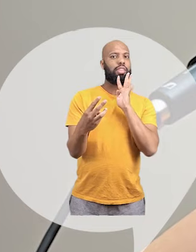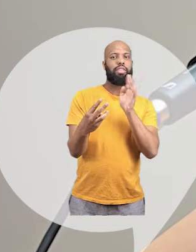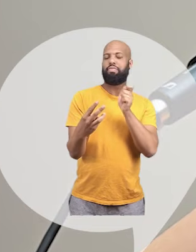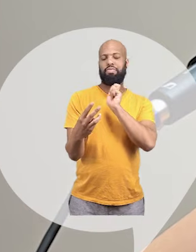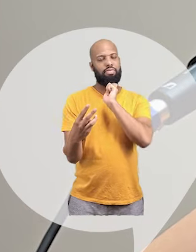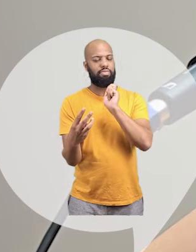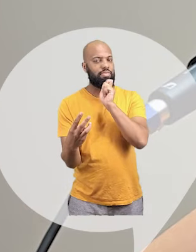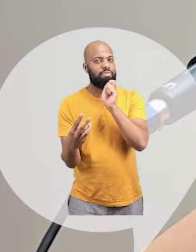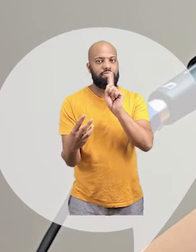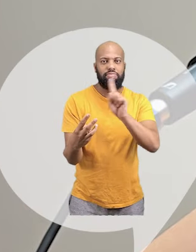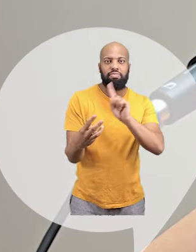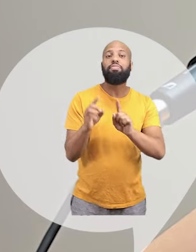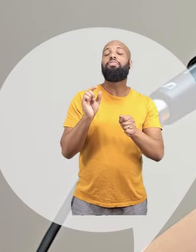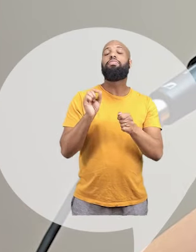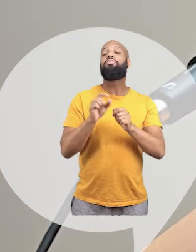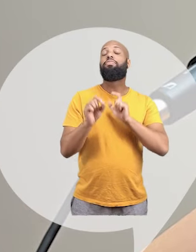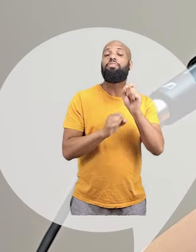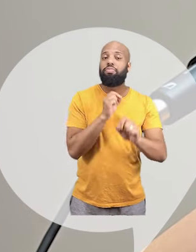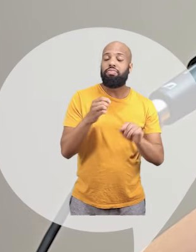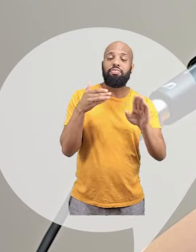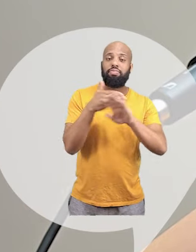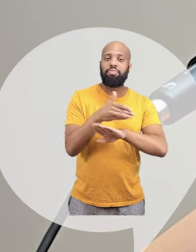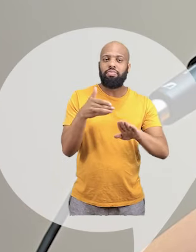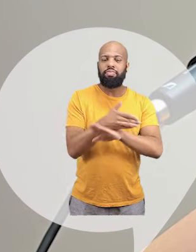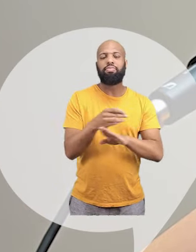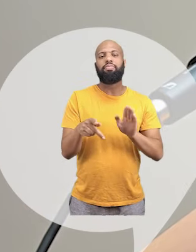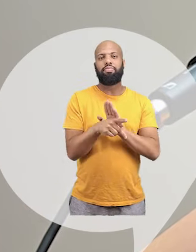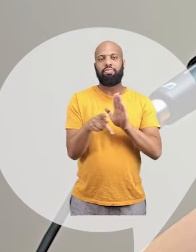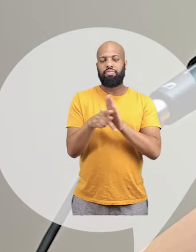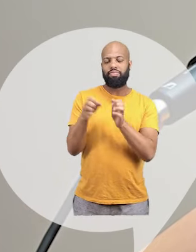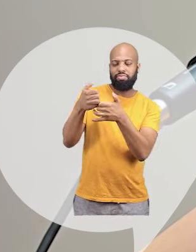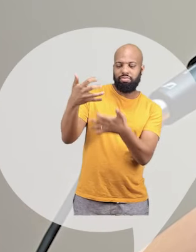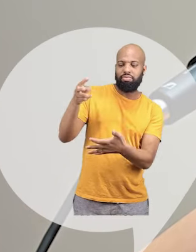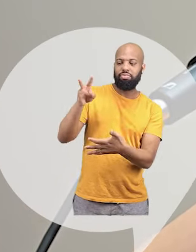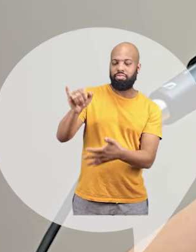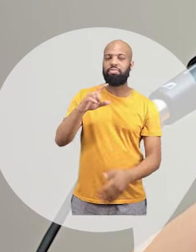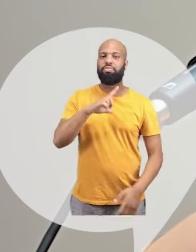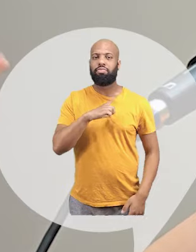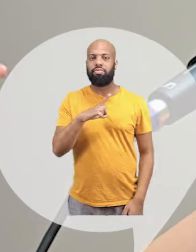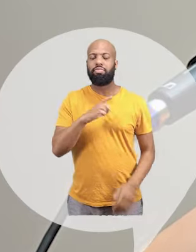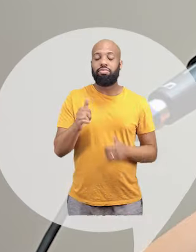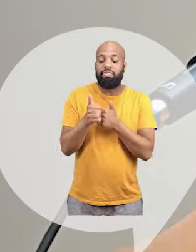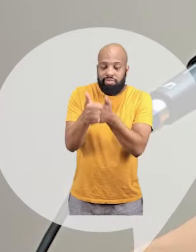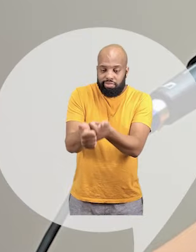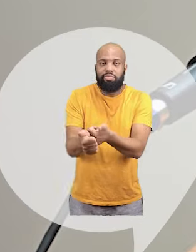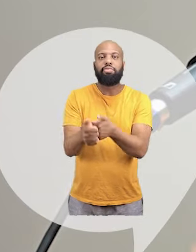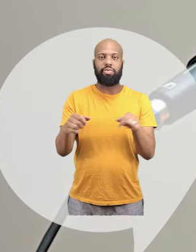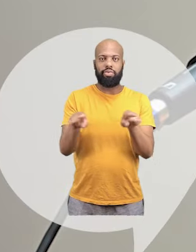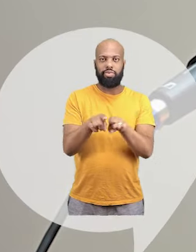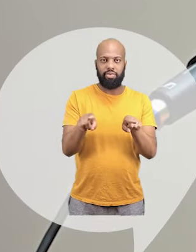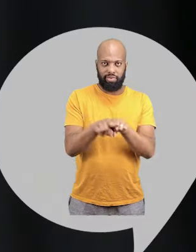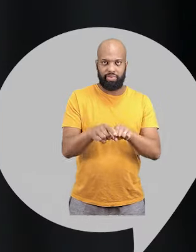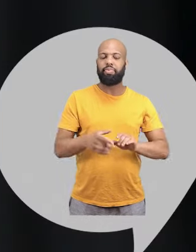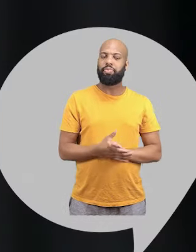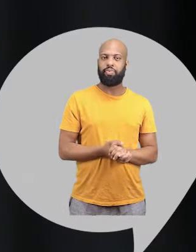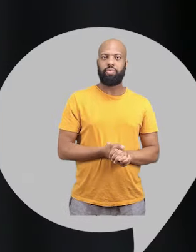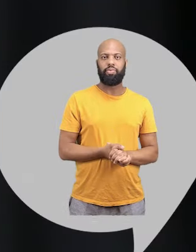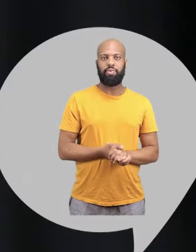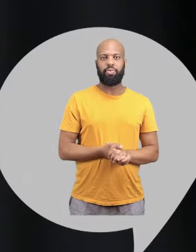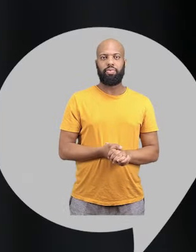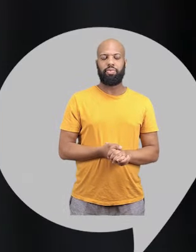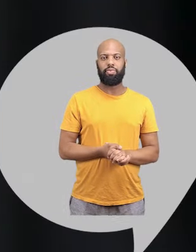não conhece por favor vá lá você faça essa essa esse prazer essa esse favor fala a seguir né para